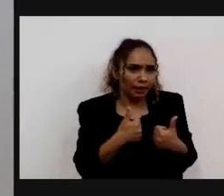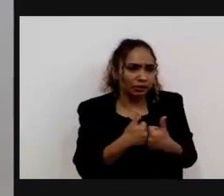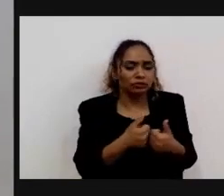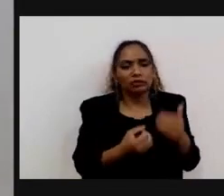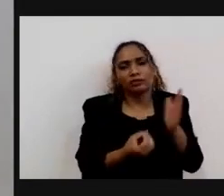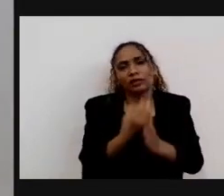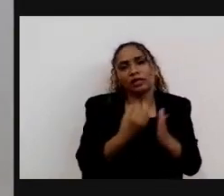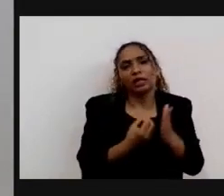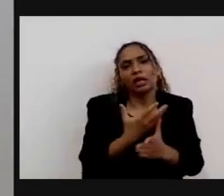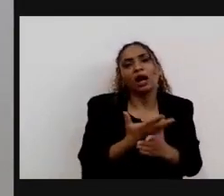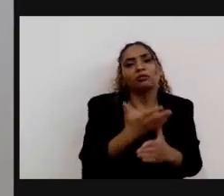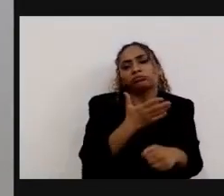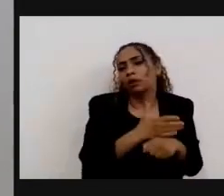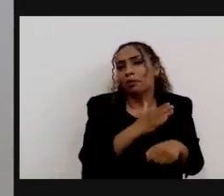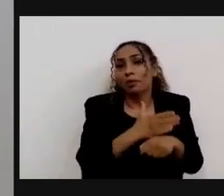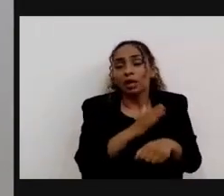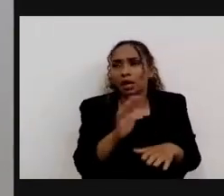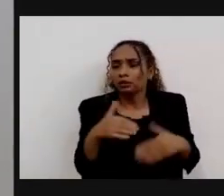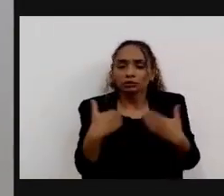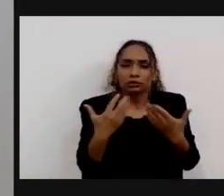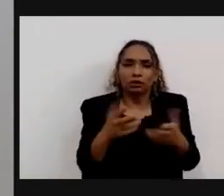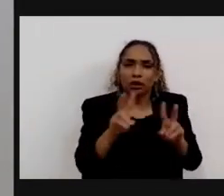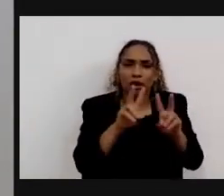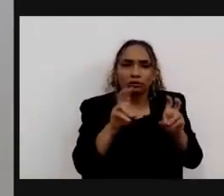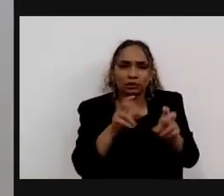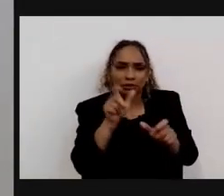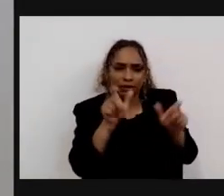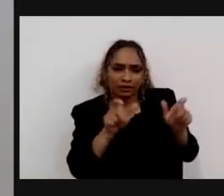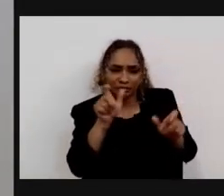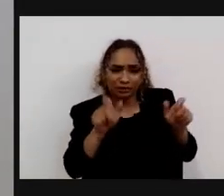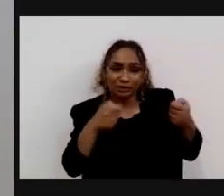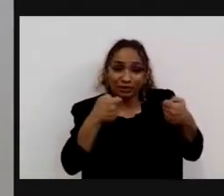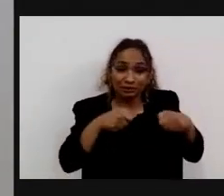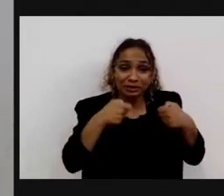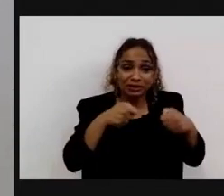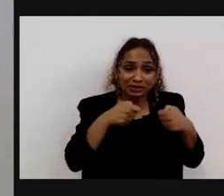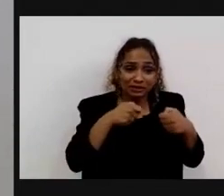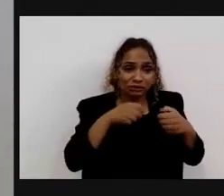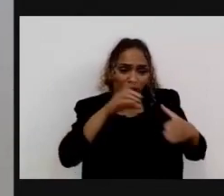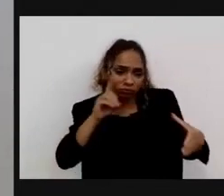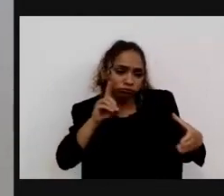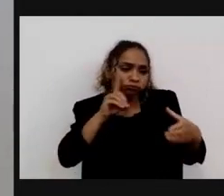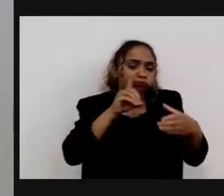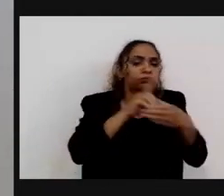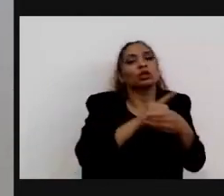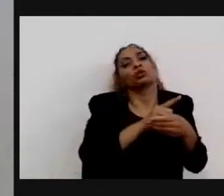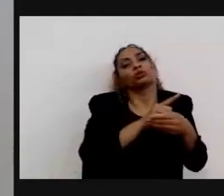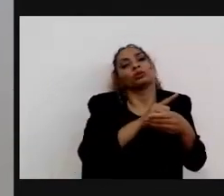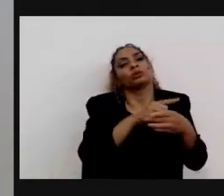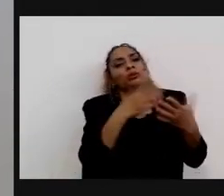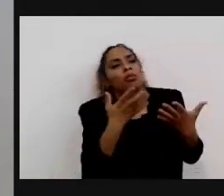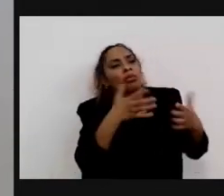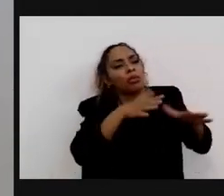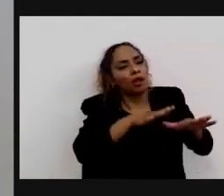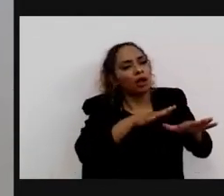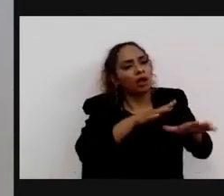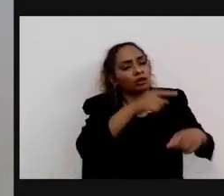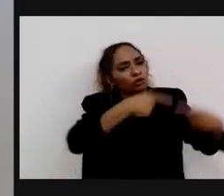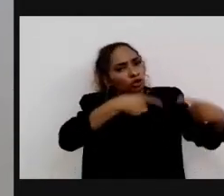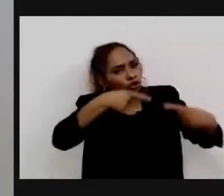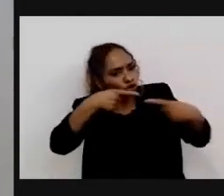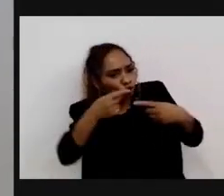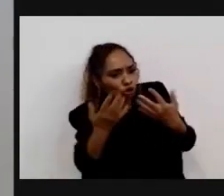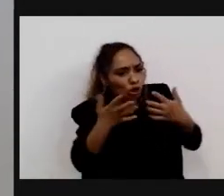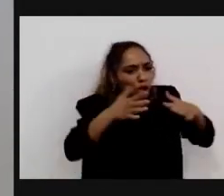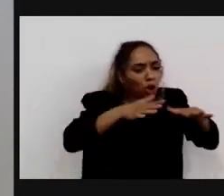for Então esse é um tema que as pessoas precisam estar inclusas discutindo de uma forma inclusiva